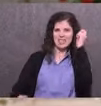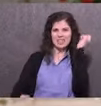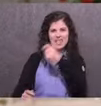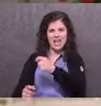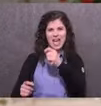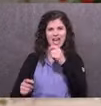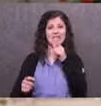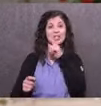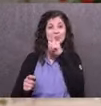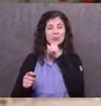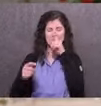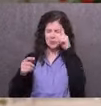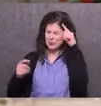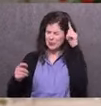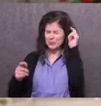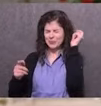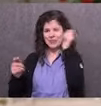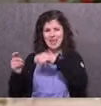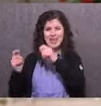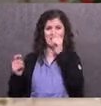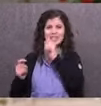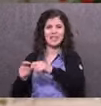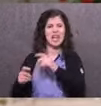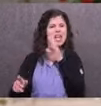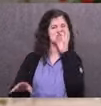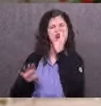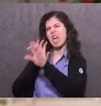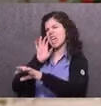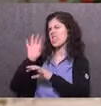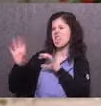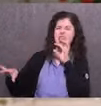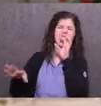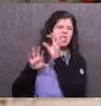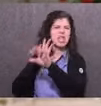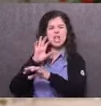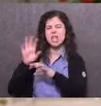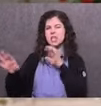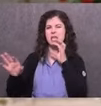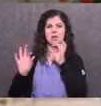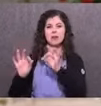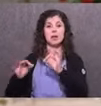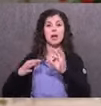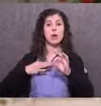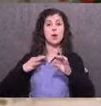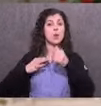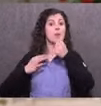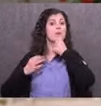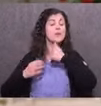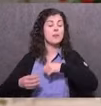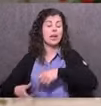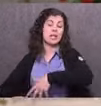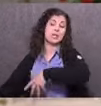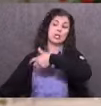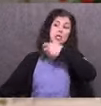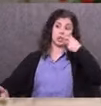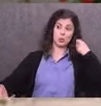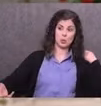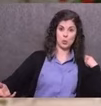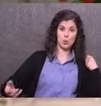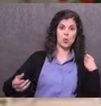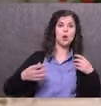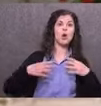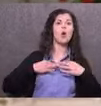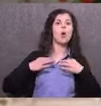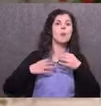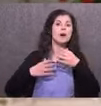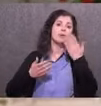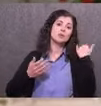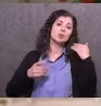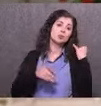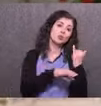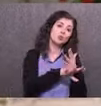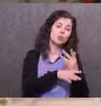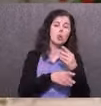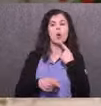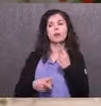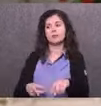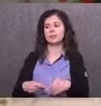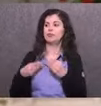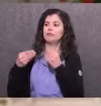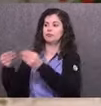Depois de terem escarnecido, tiraram-lhe o manto, vestiram-lhe as suas roupas e levaram-no para ser